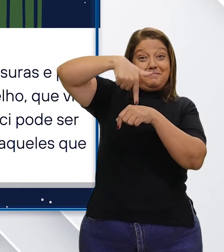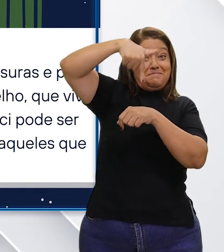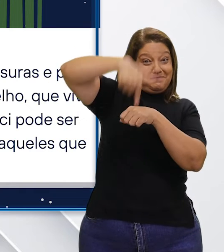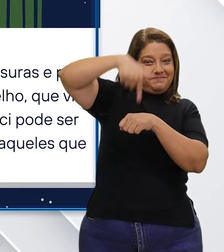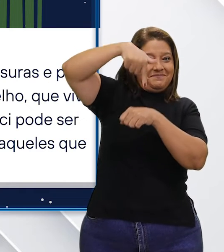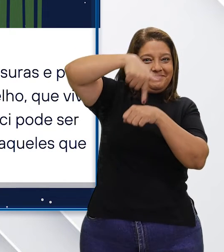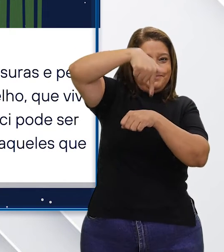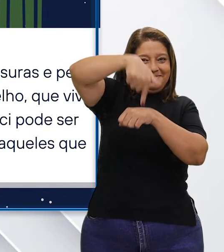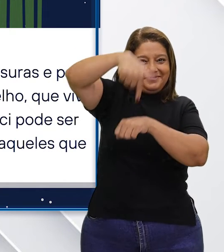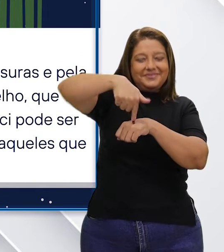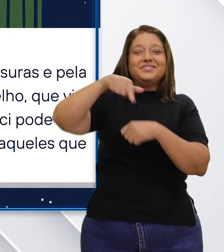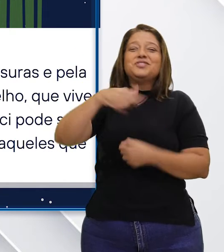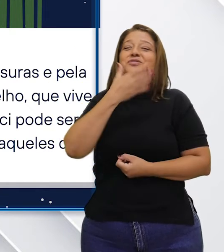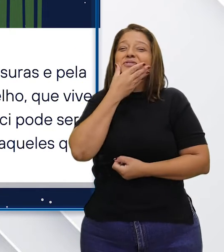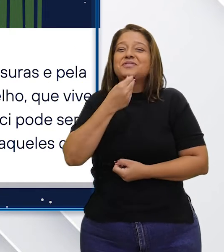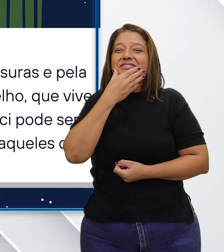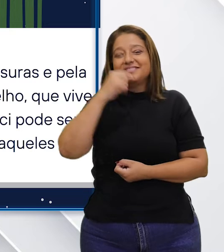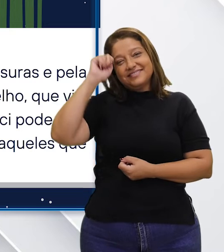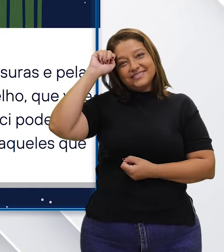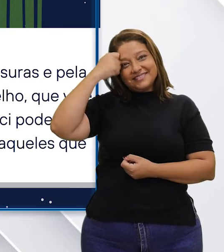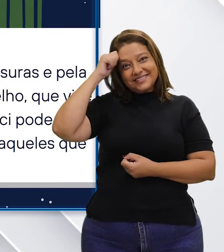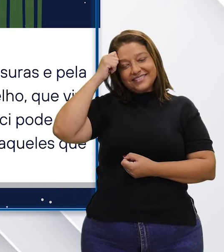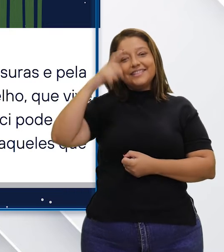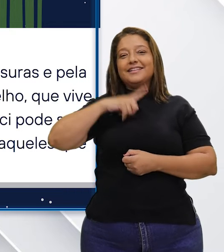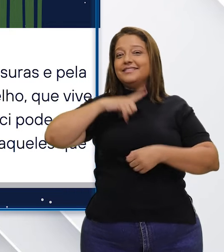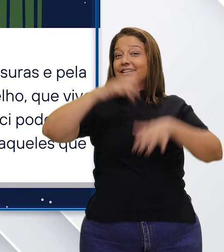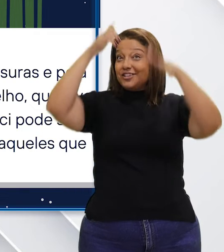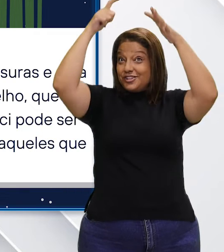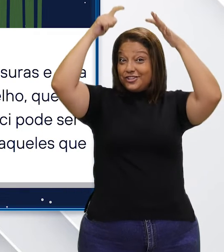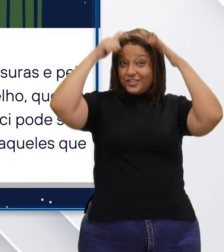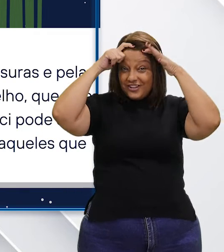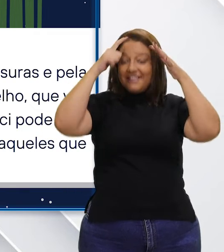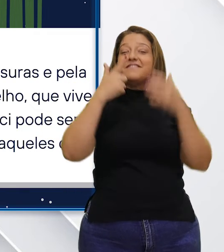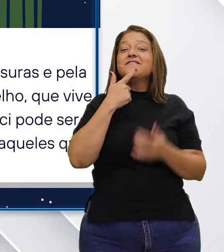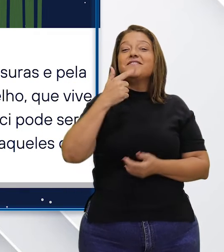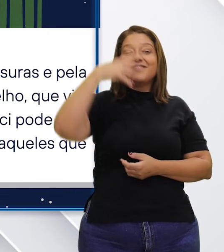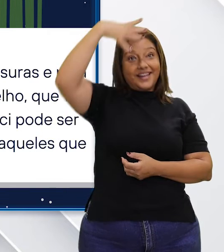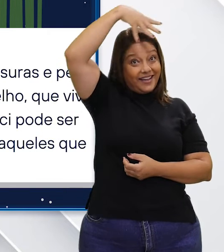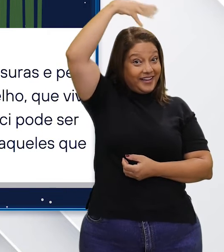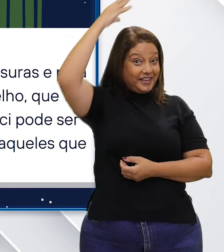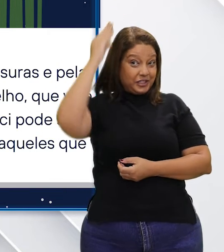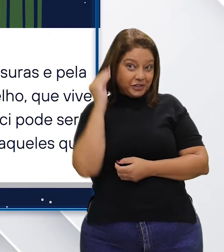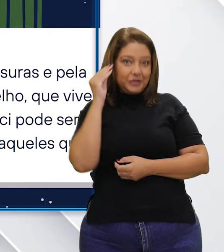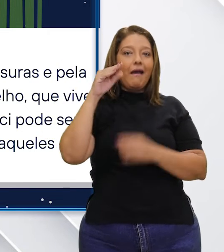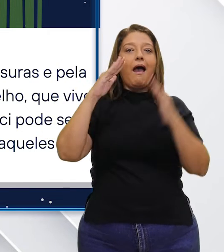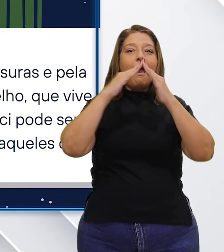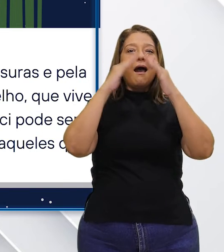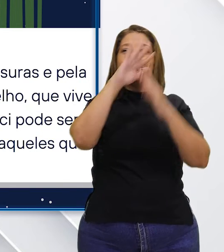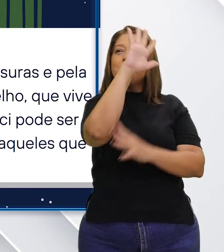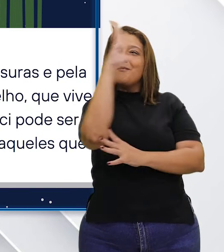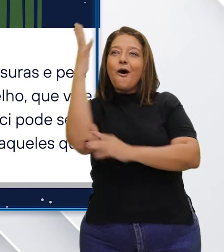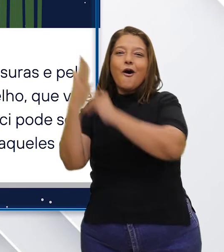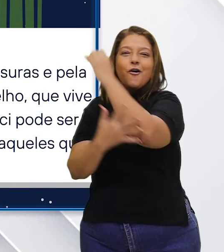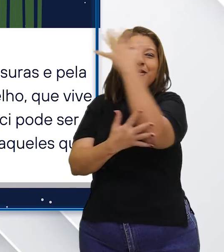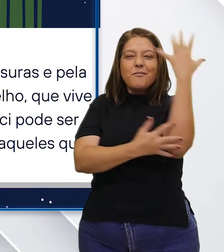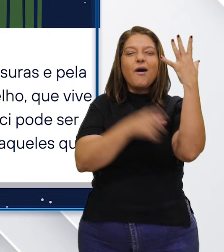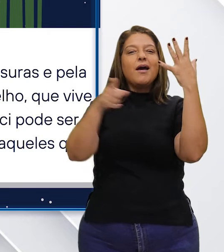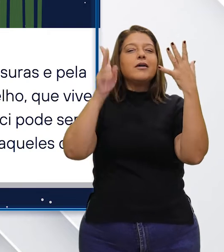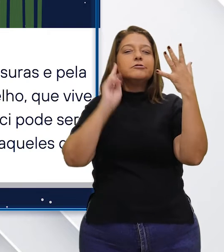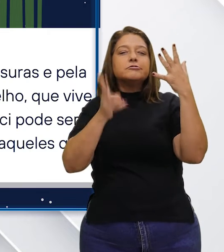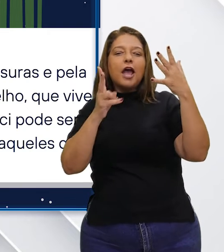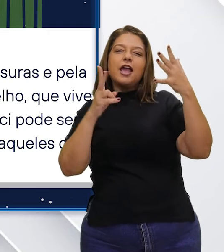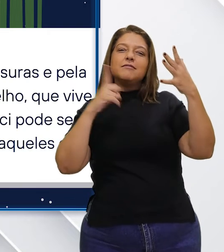Ele é descrito como um menino negro com um gorro vermelho que vive nas matas e é mestre